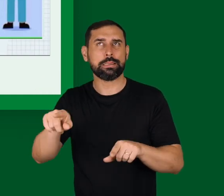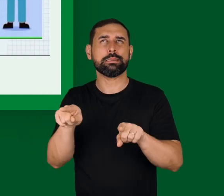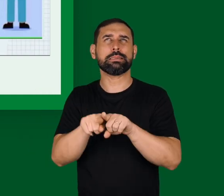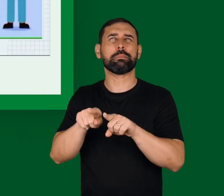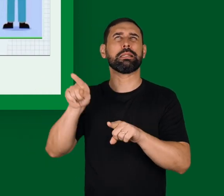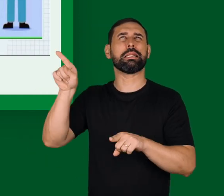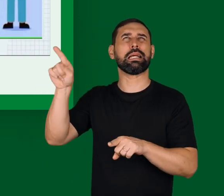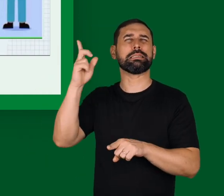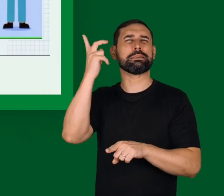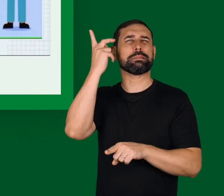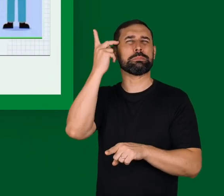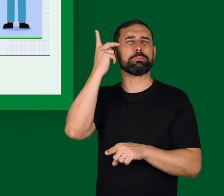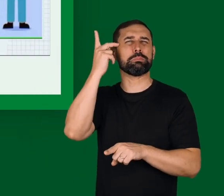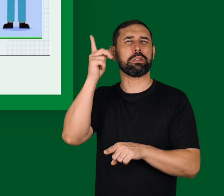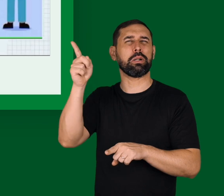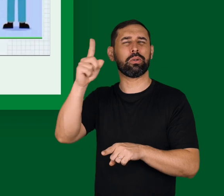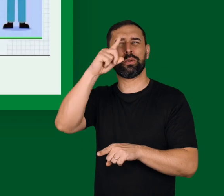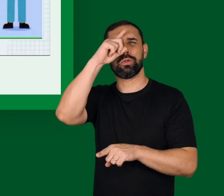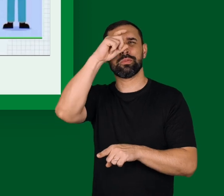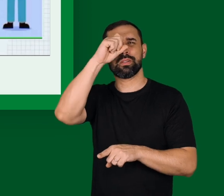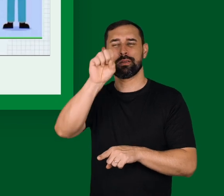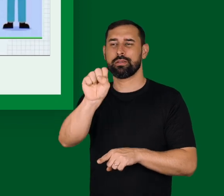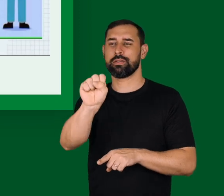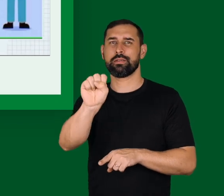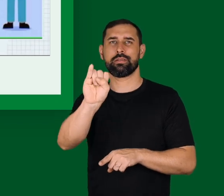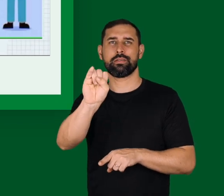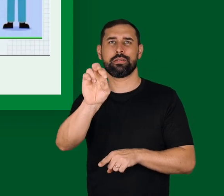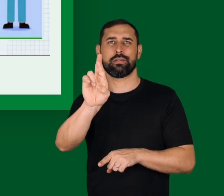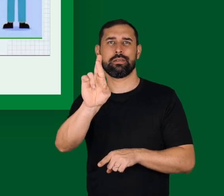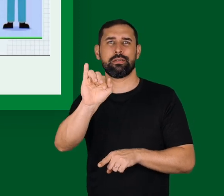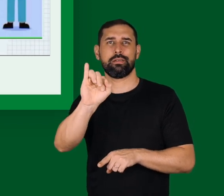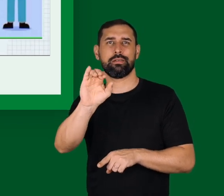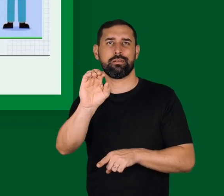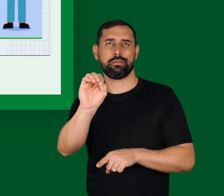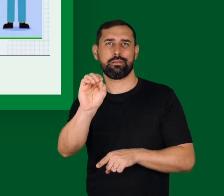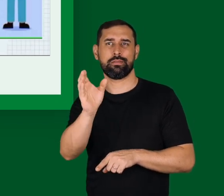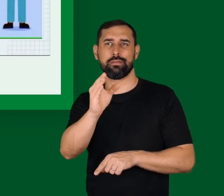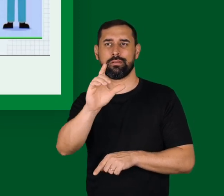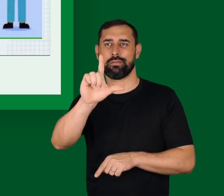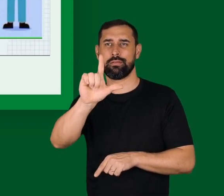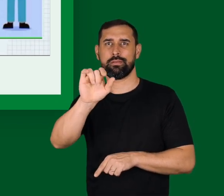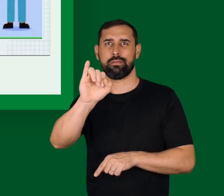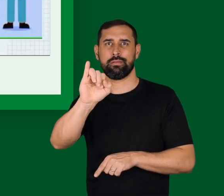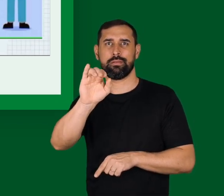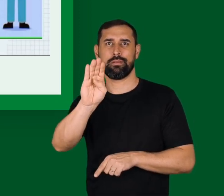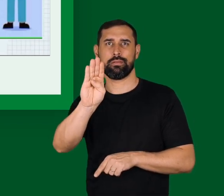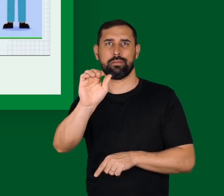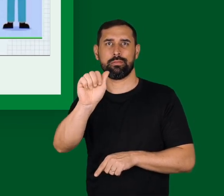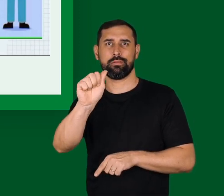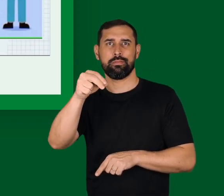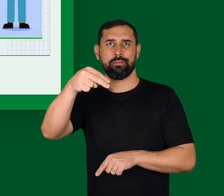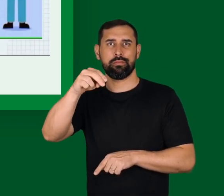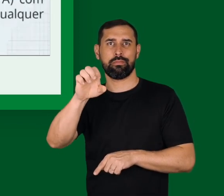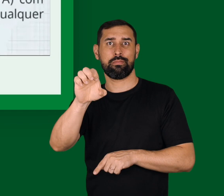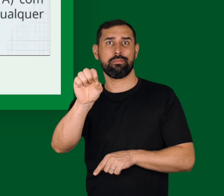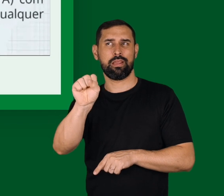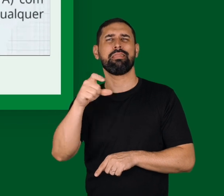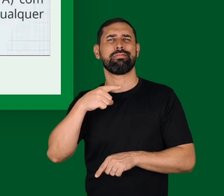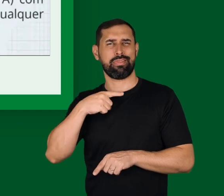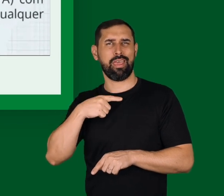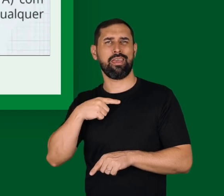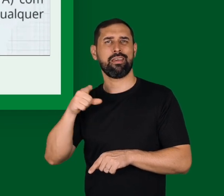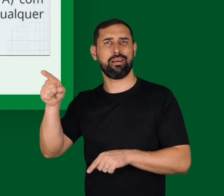Criança e no Hospital Sírio-Libanês, né, então as outras unidades a gente não tem pressão